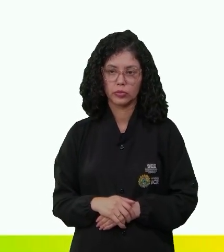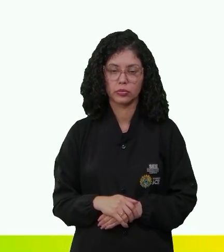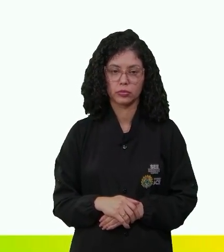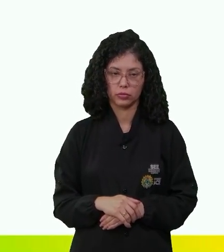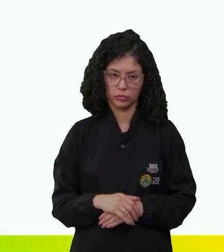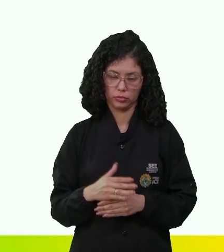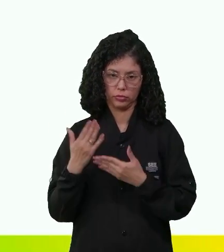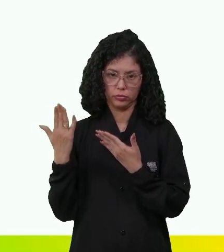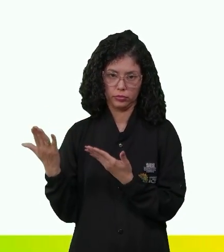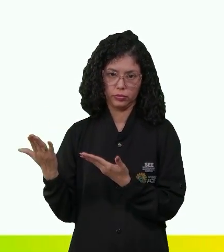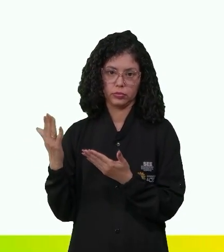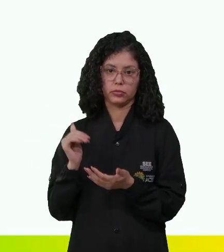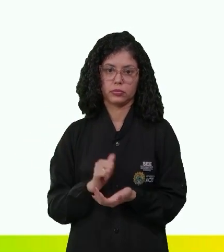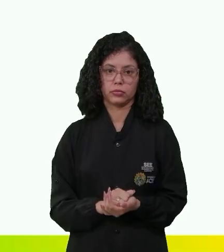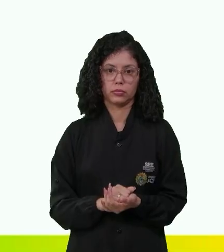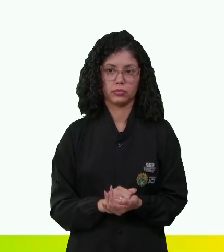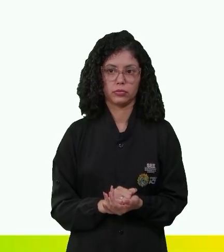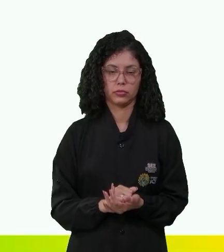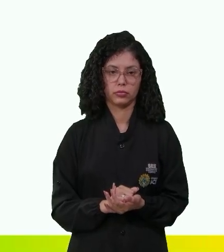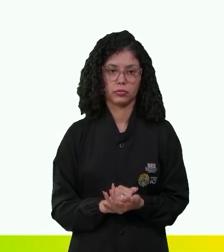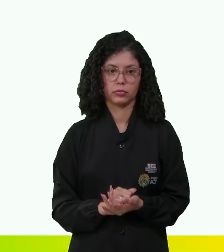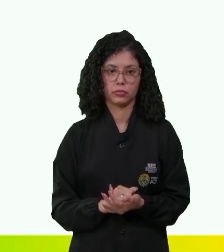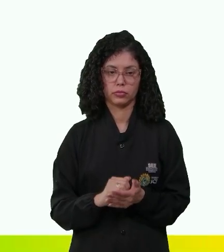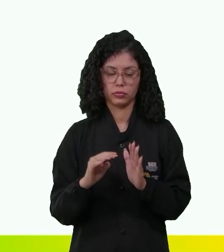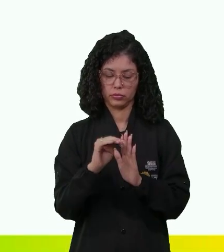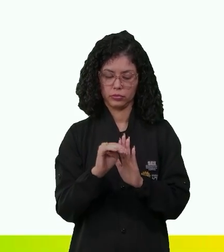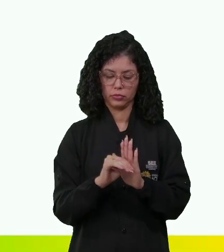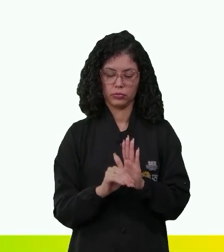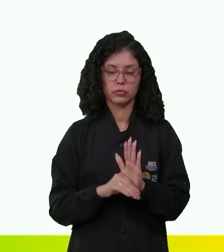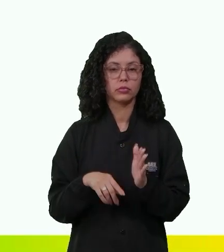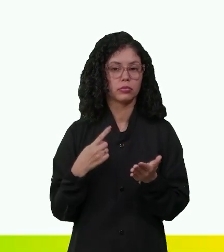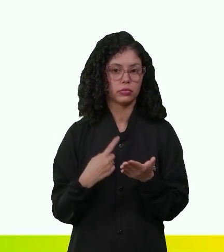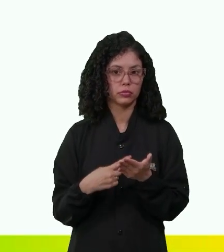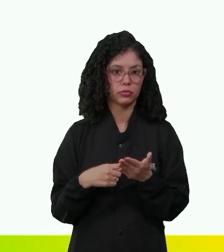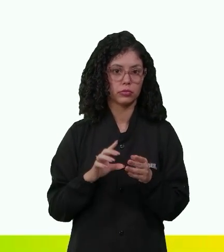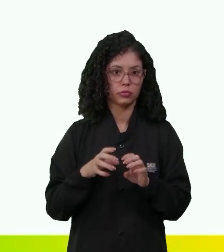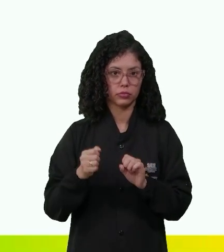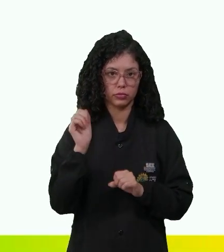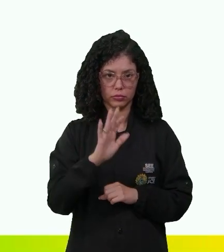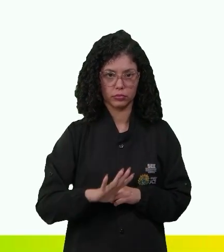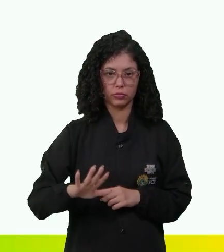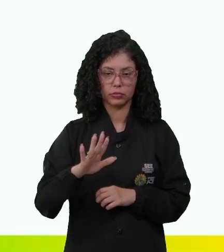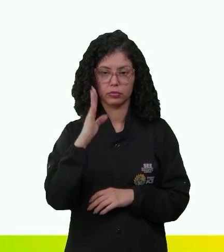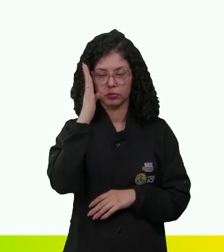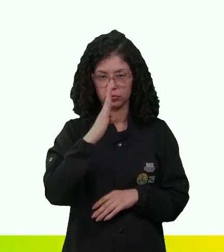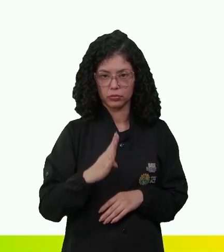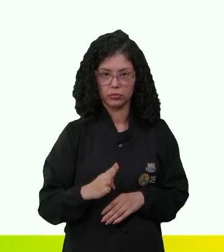colocar para vocês os principais marcos da formação do Estado